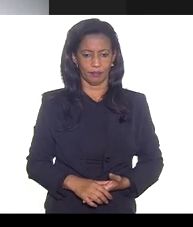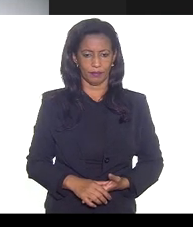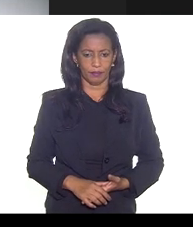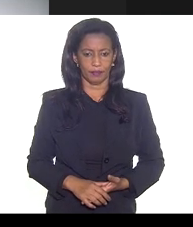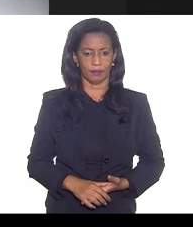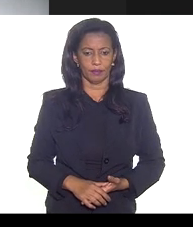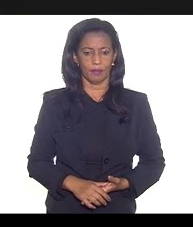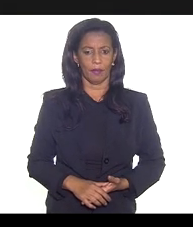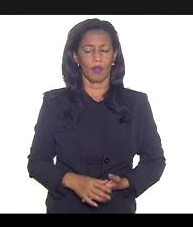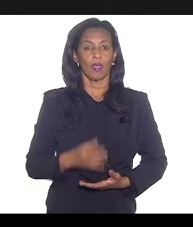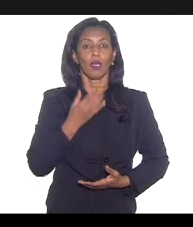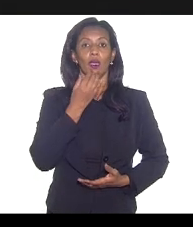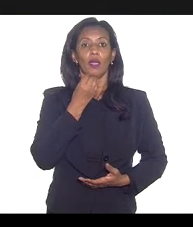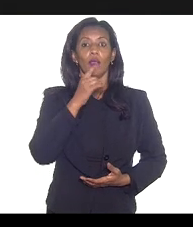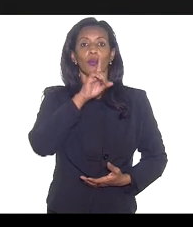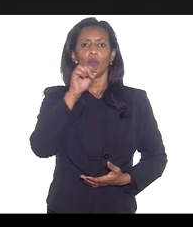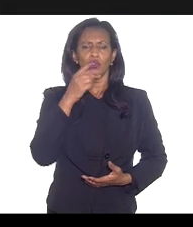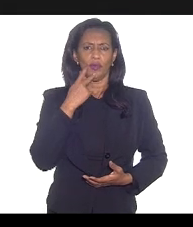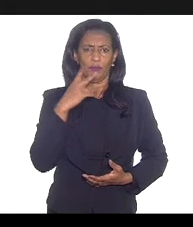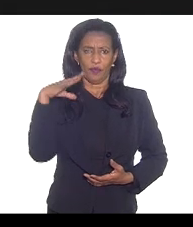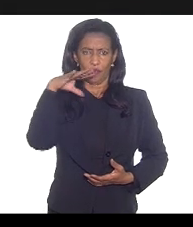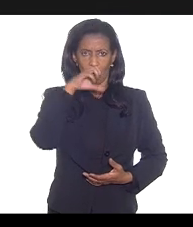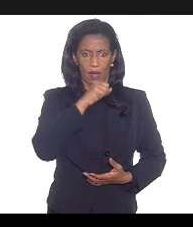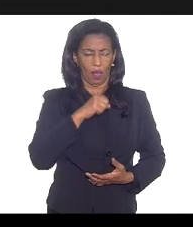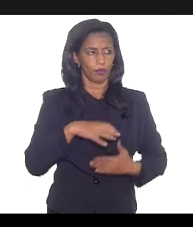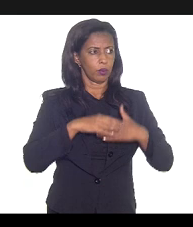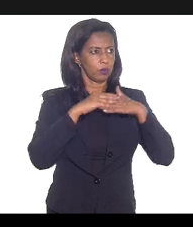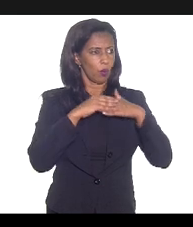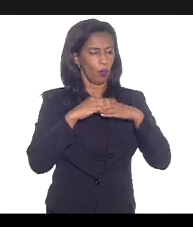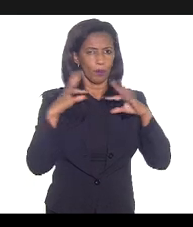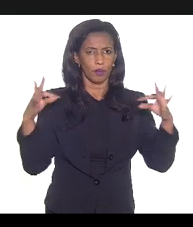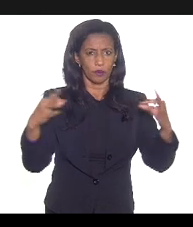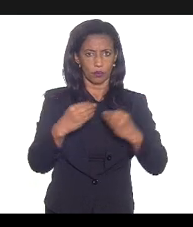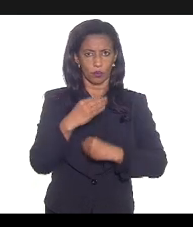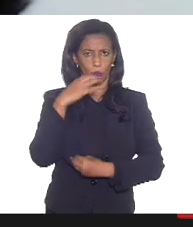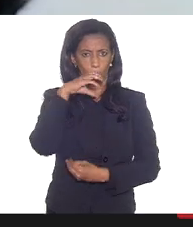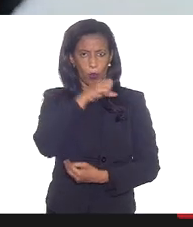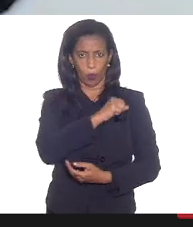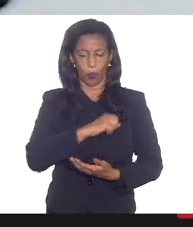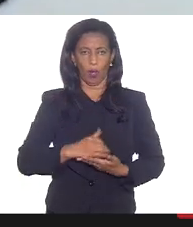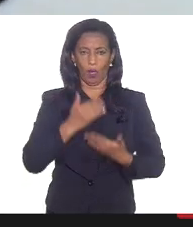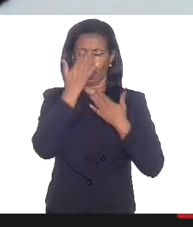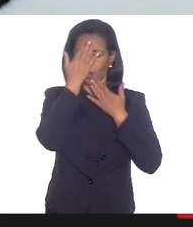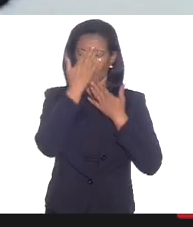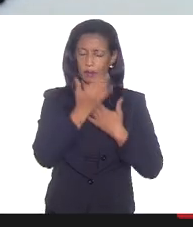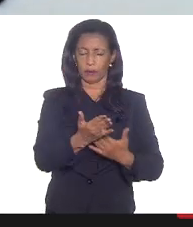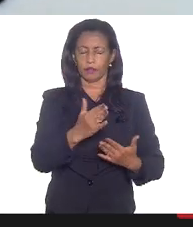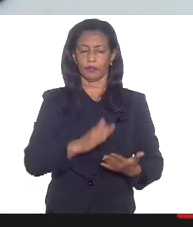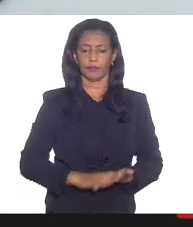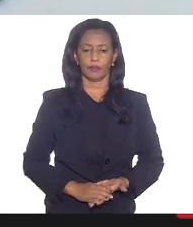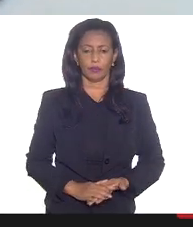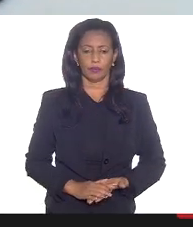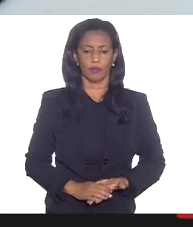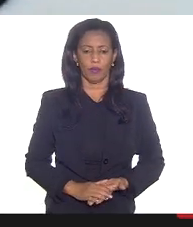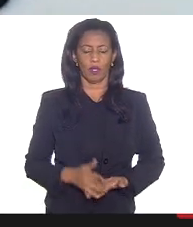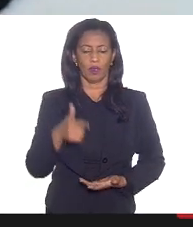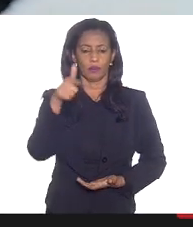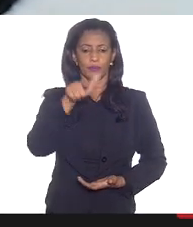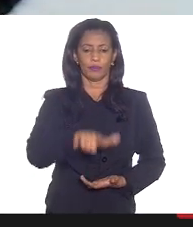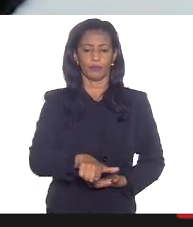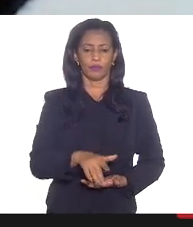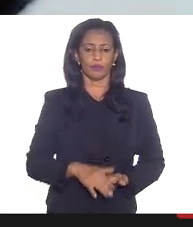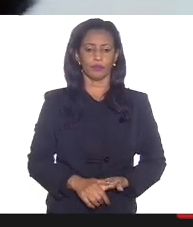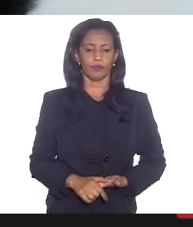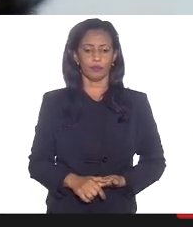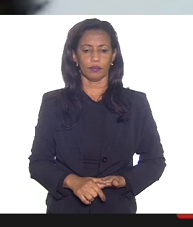Madureira. Flávio, vou falar rápido, complementar rapidamente. Agradeço novamente o